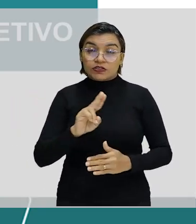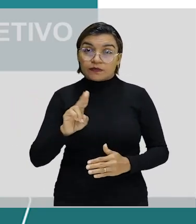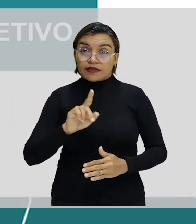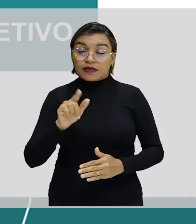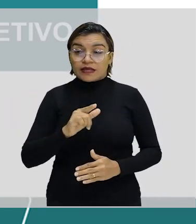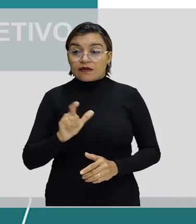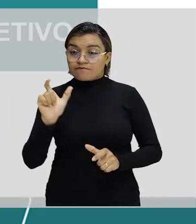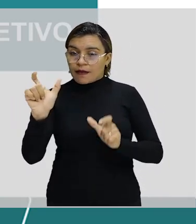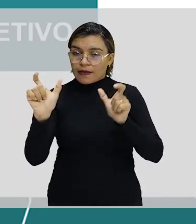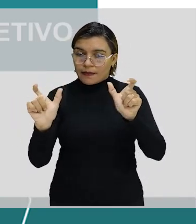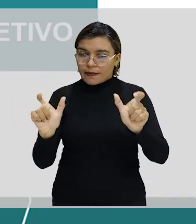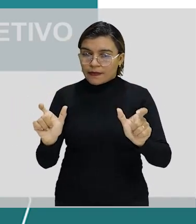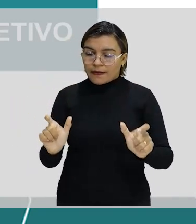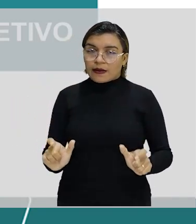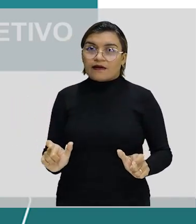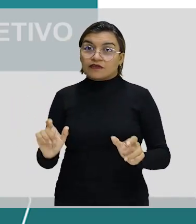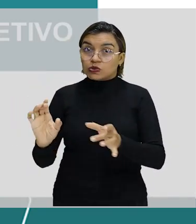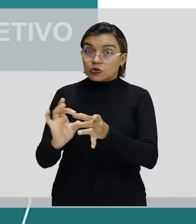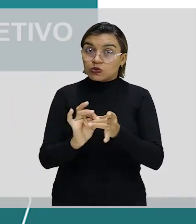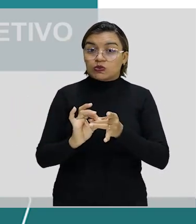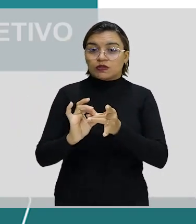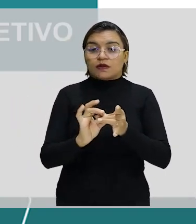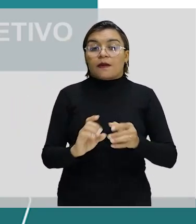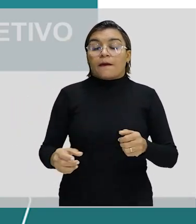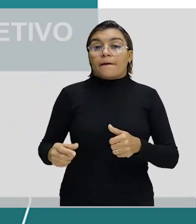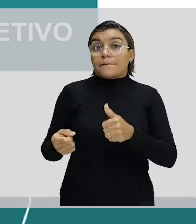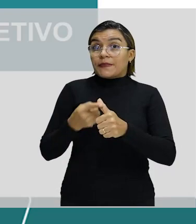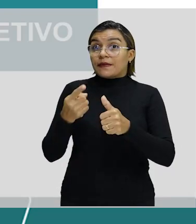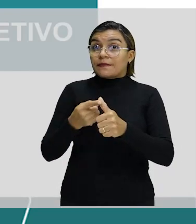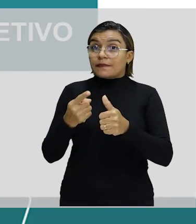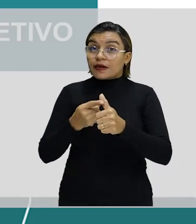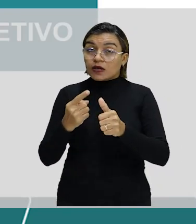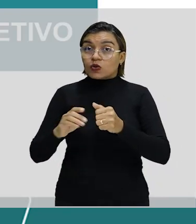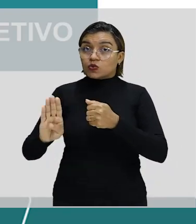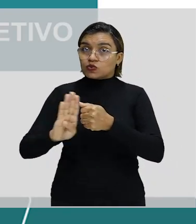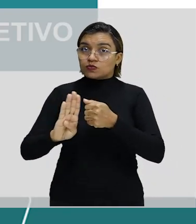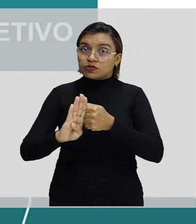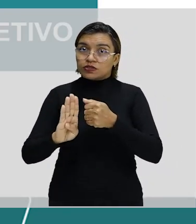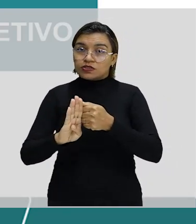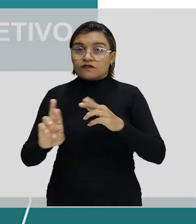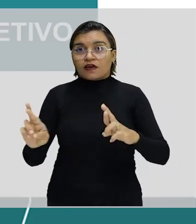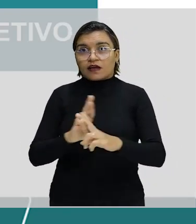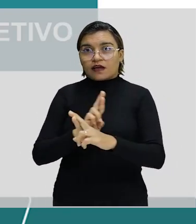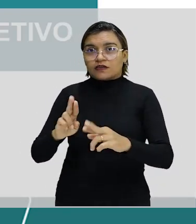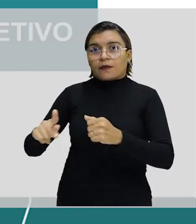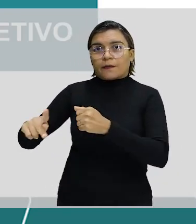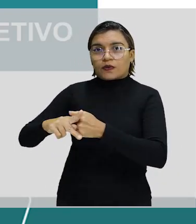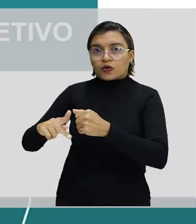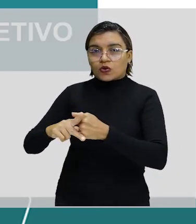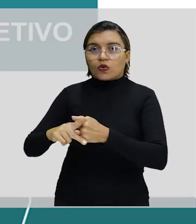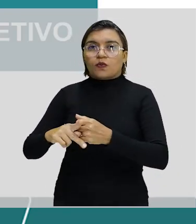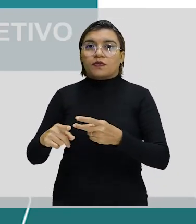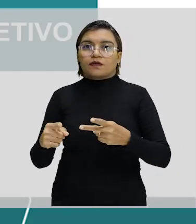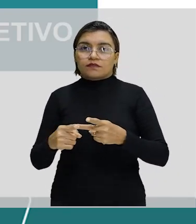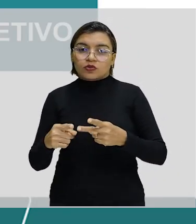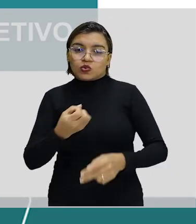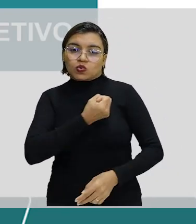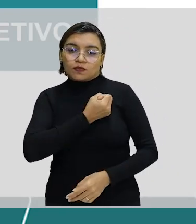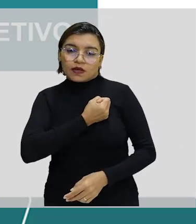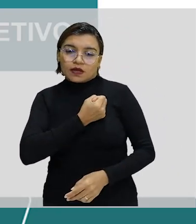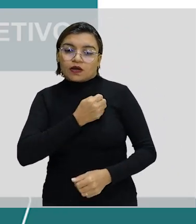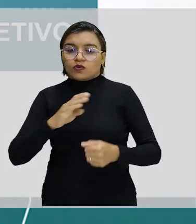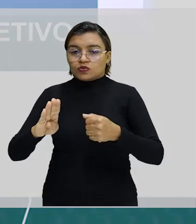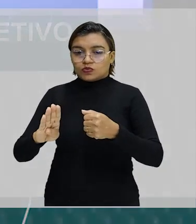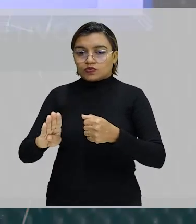esses nomes. Ó. Primeiramente, o substantivo, ele vai se relacionar com o pronome, com o numeral, com o adjetivo e com